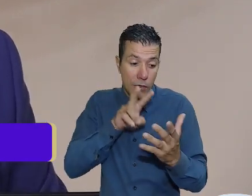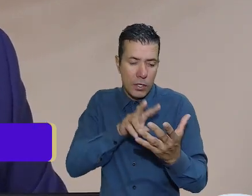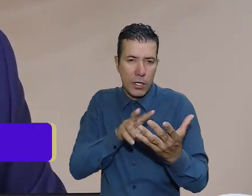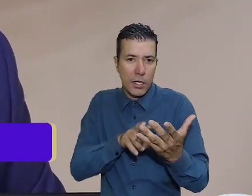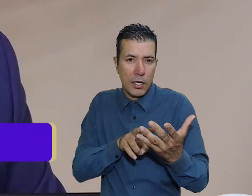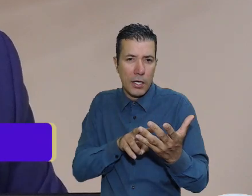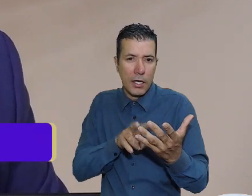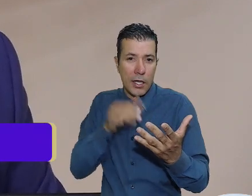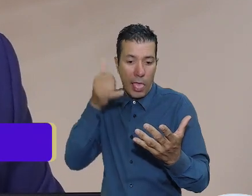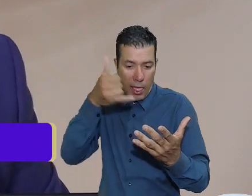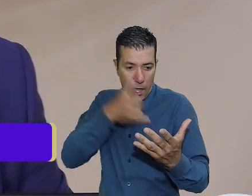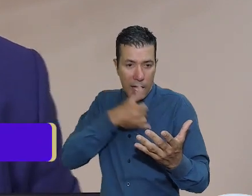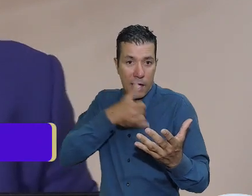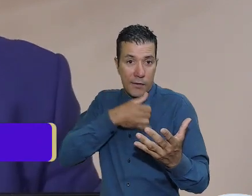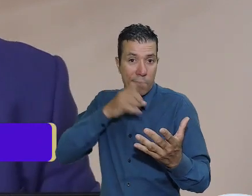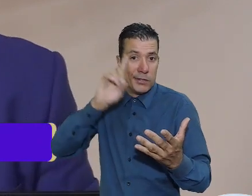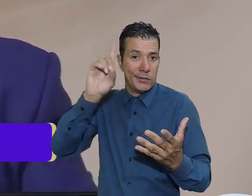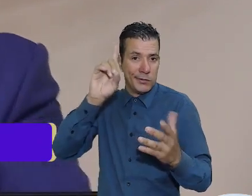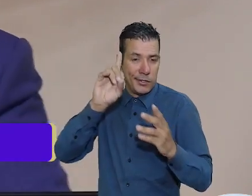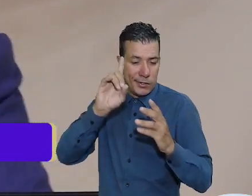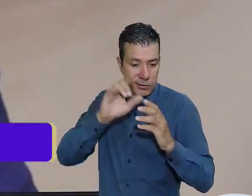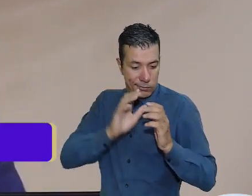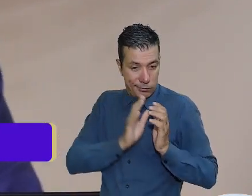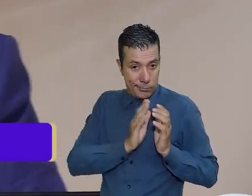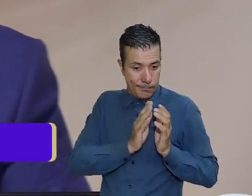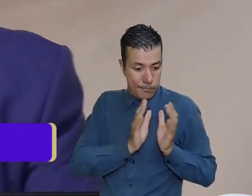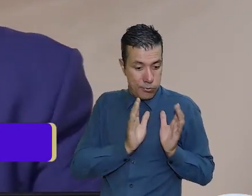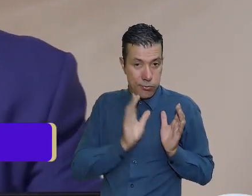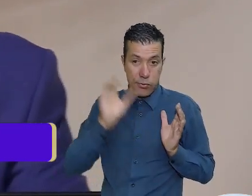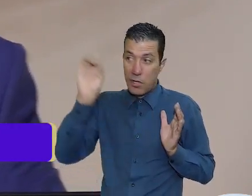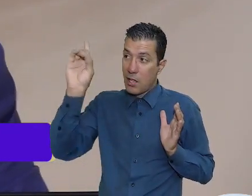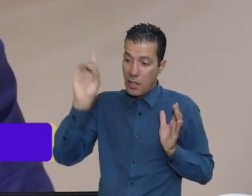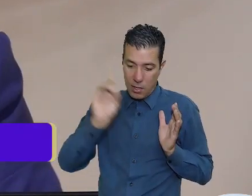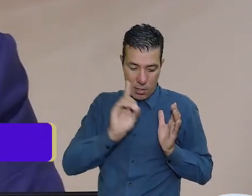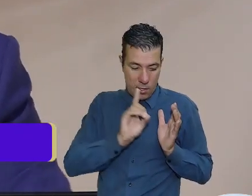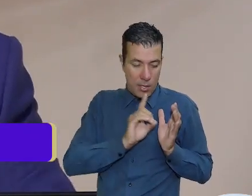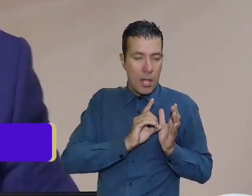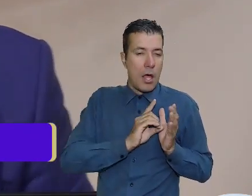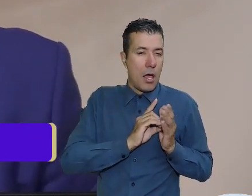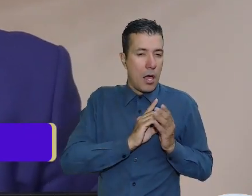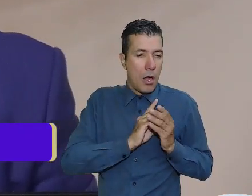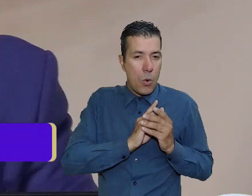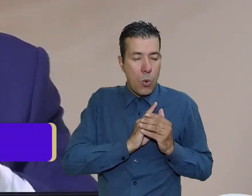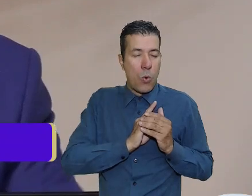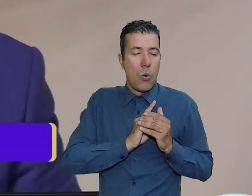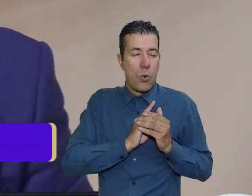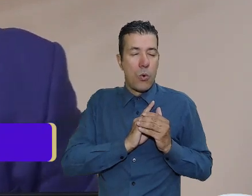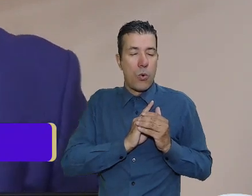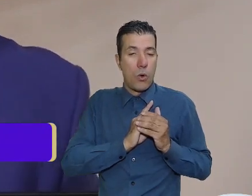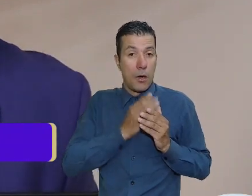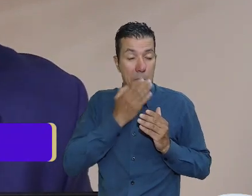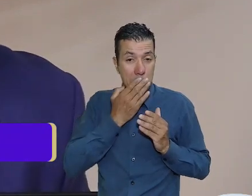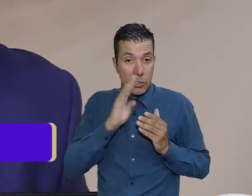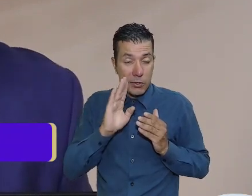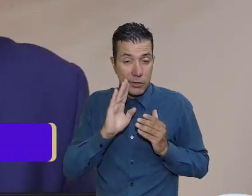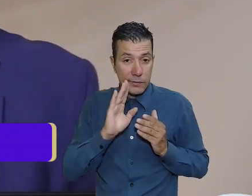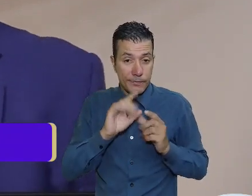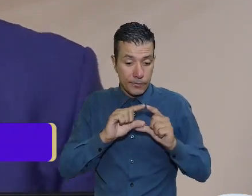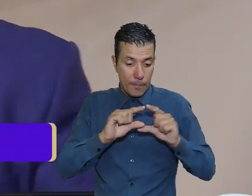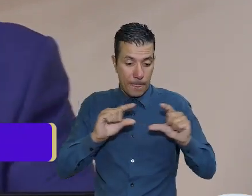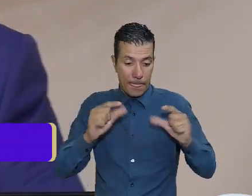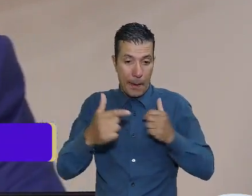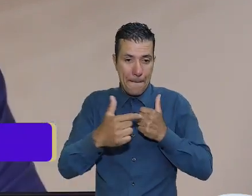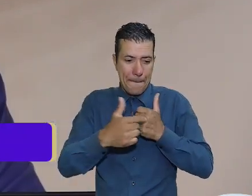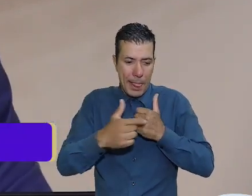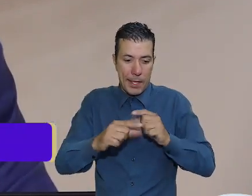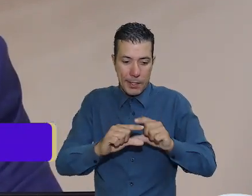não endureçais o vosso coração. Quer que eu ore por você? Eu vou orar. Coloque aí o seu pedido, clique no link.